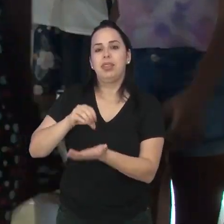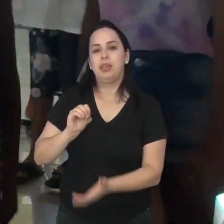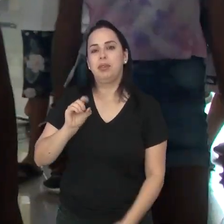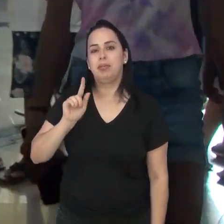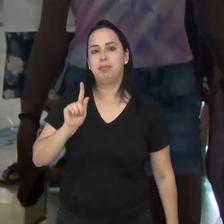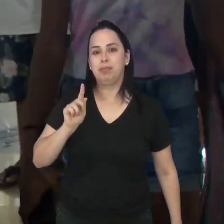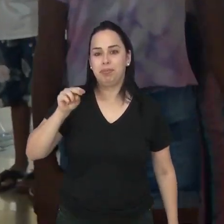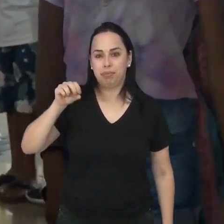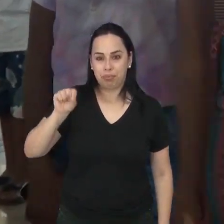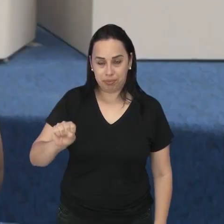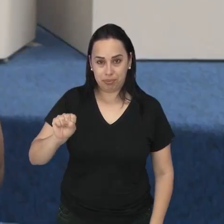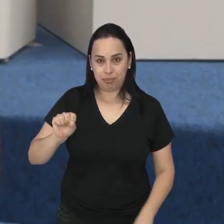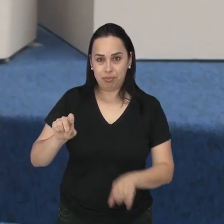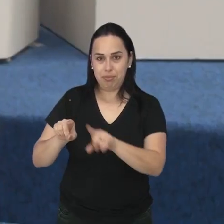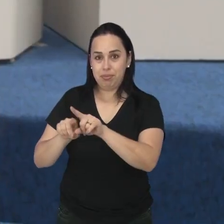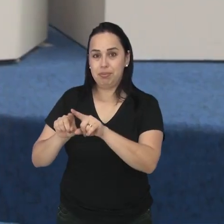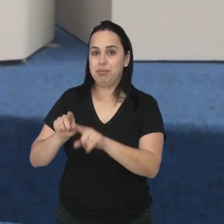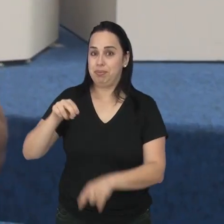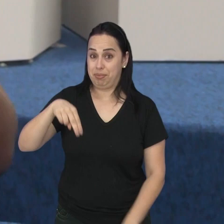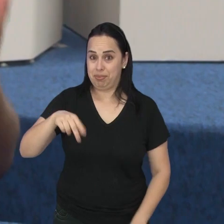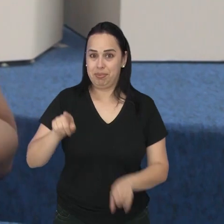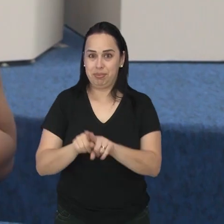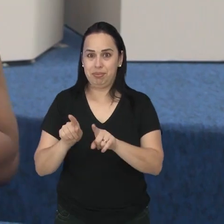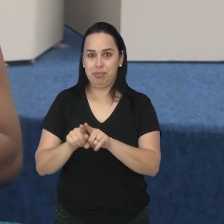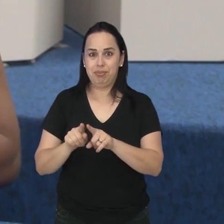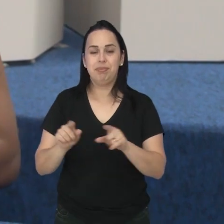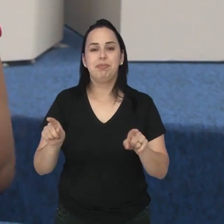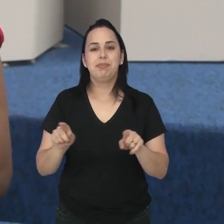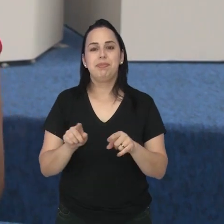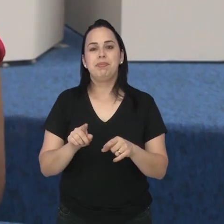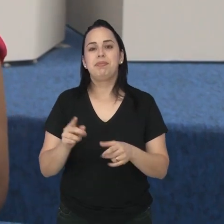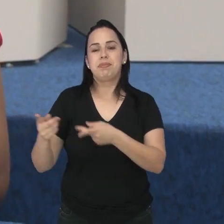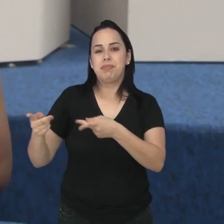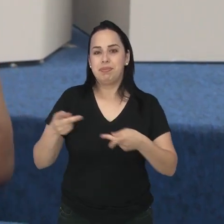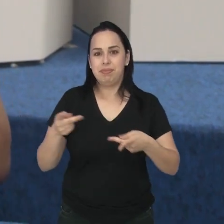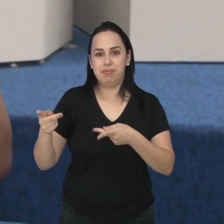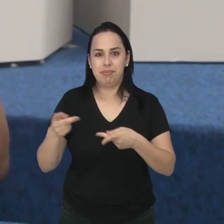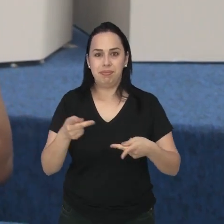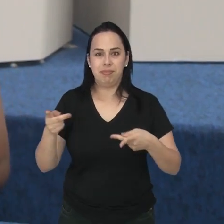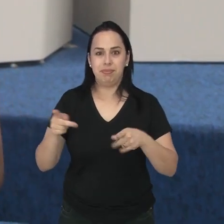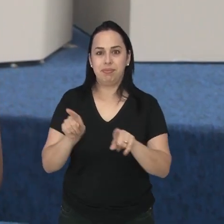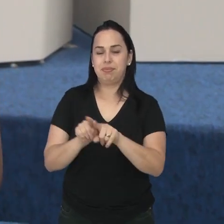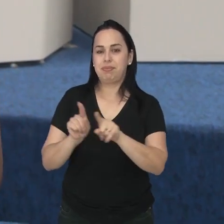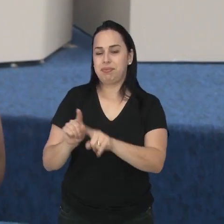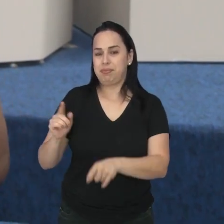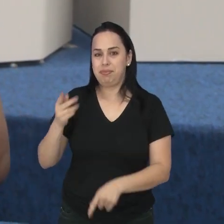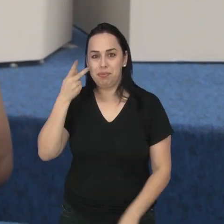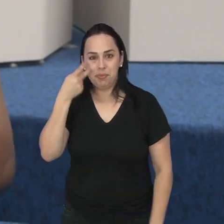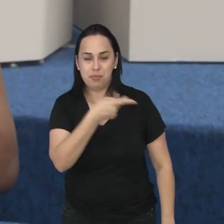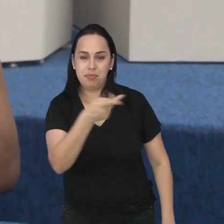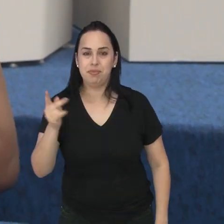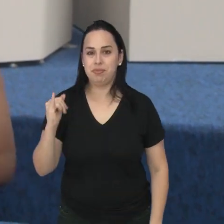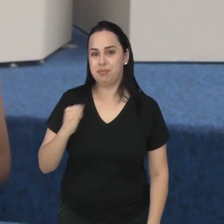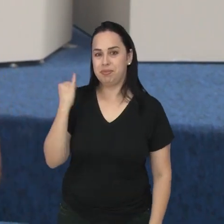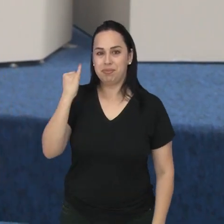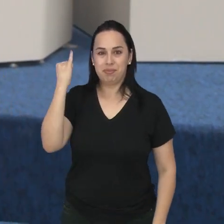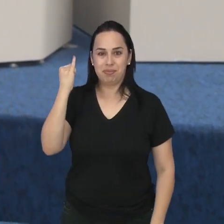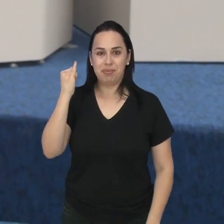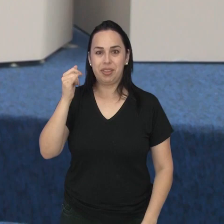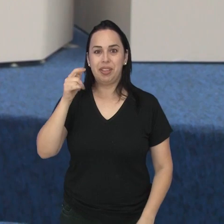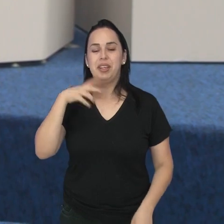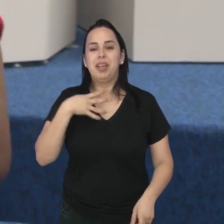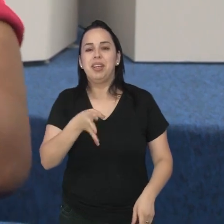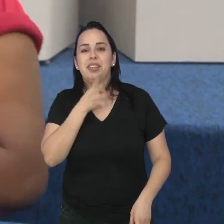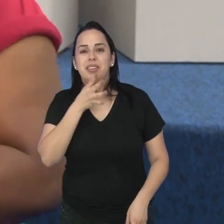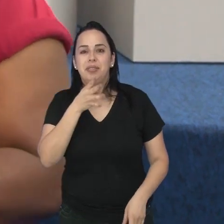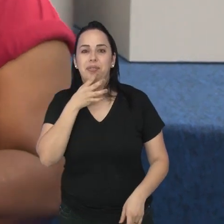da Solidariedade. Para a dona Eunice, fundadora da ONG, a visita é muito importante para que as crianças conheçam um